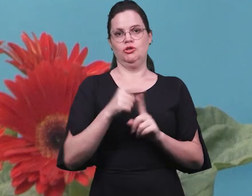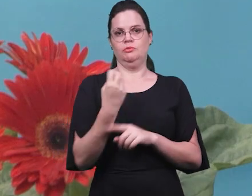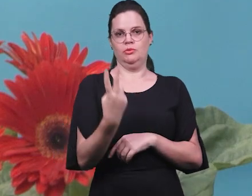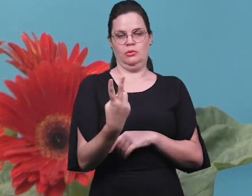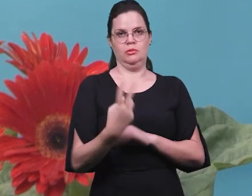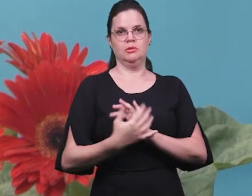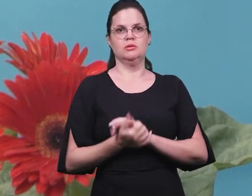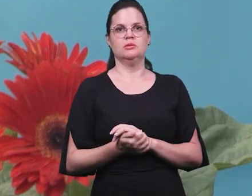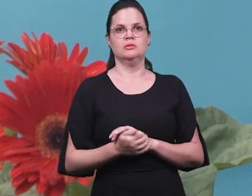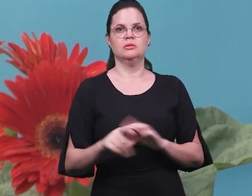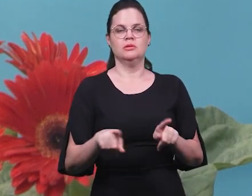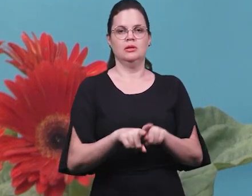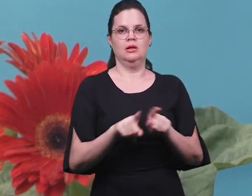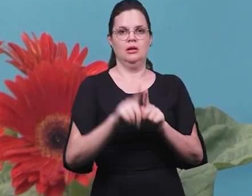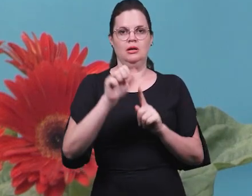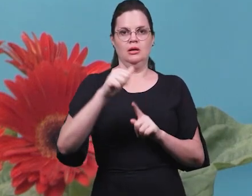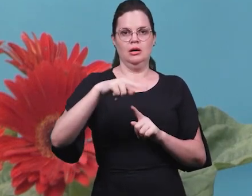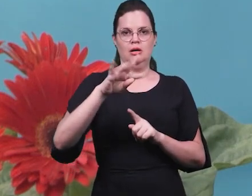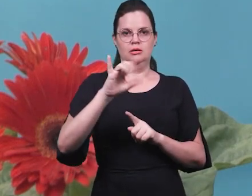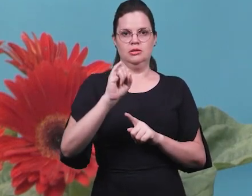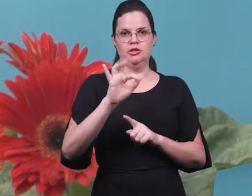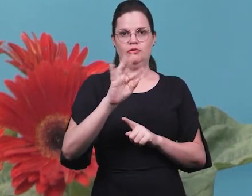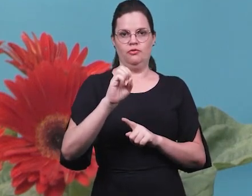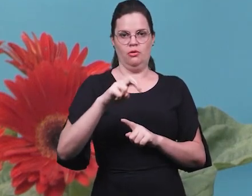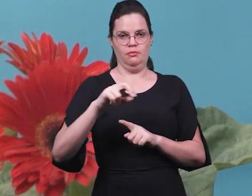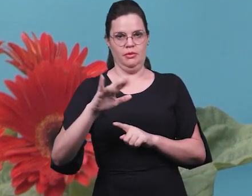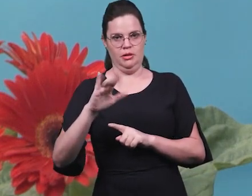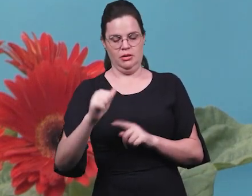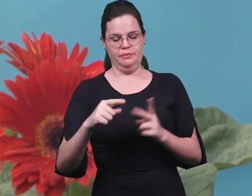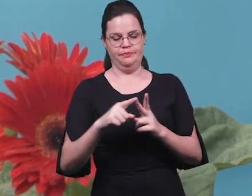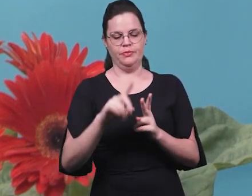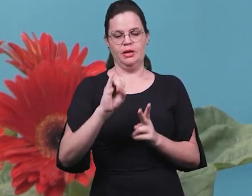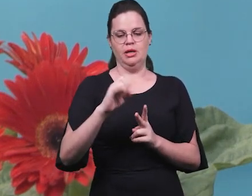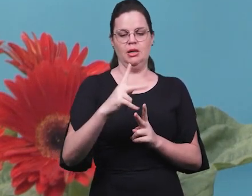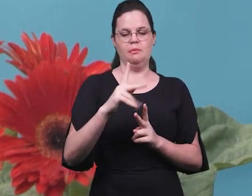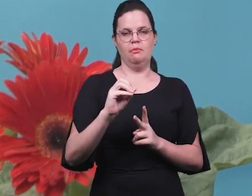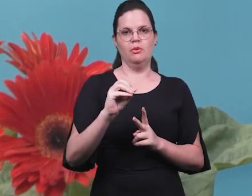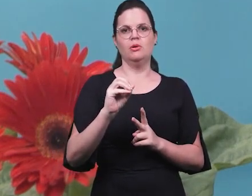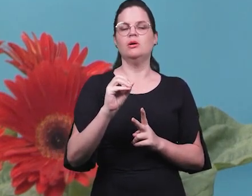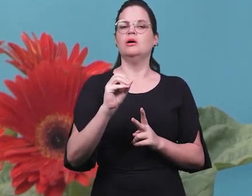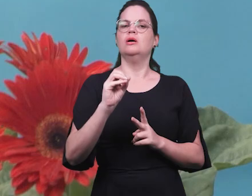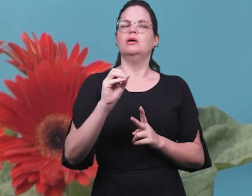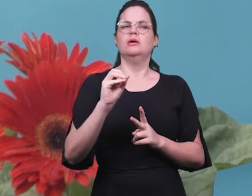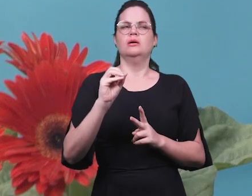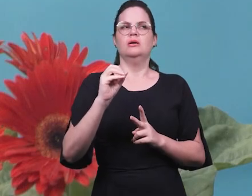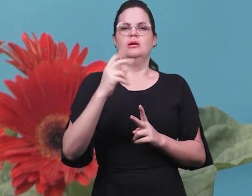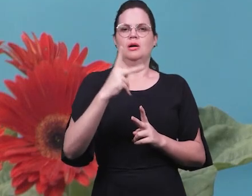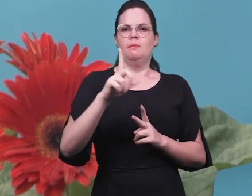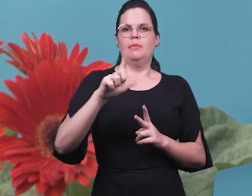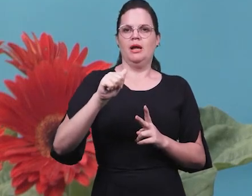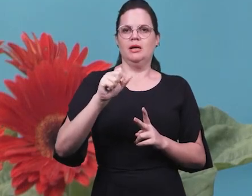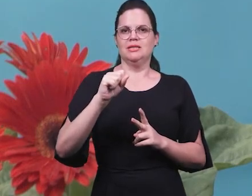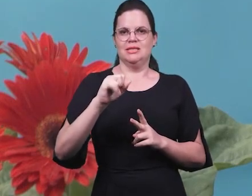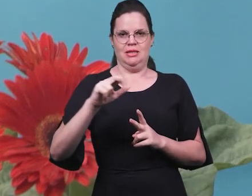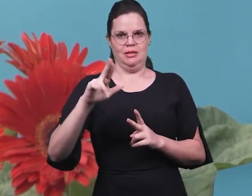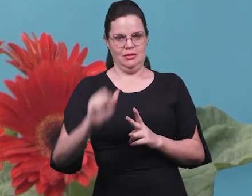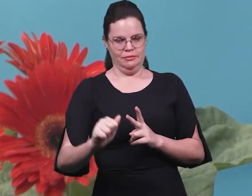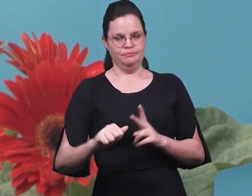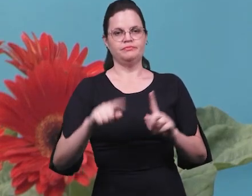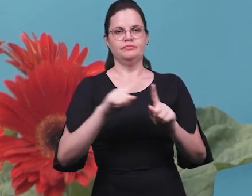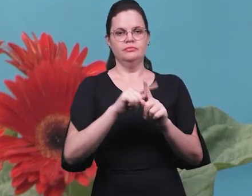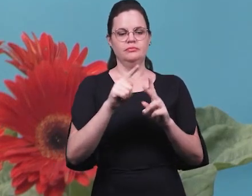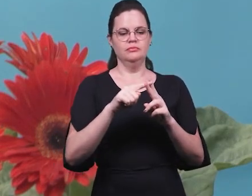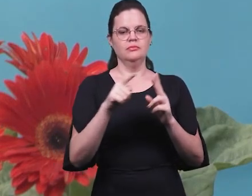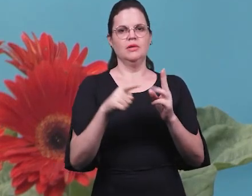é a metformina ou é a gliclazida. Então, temos as insulinas também, NPH